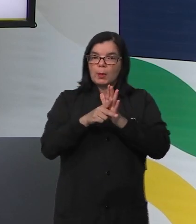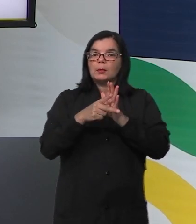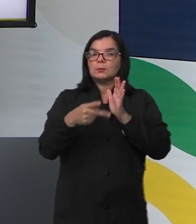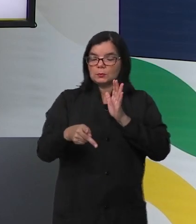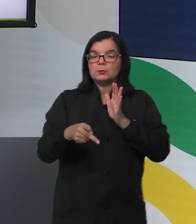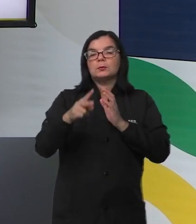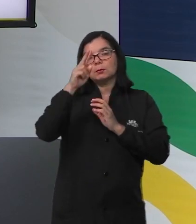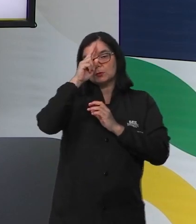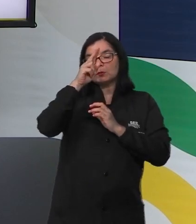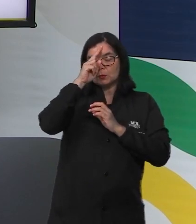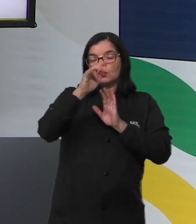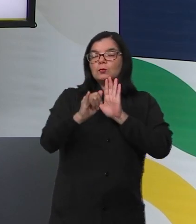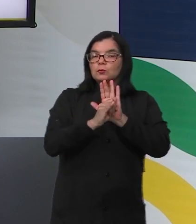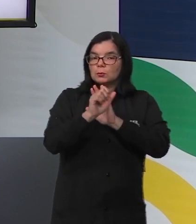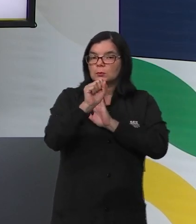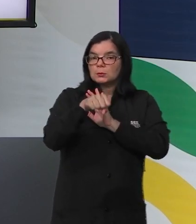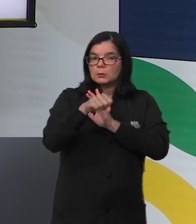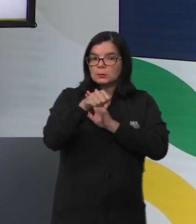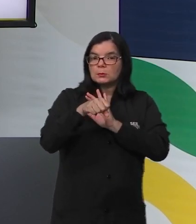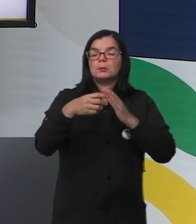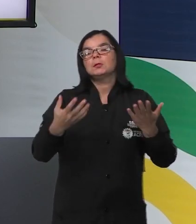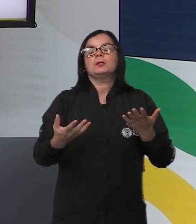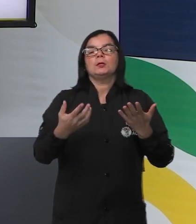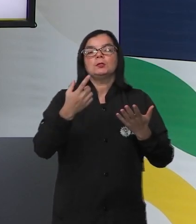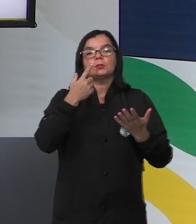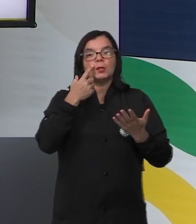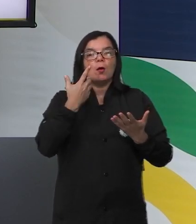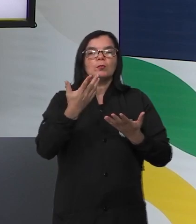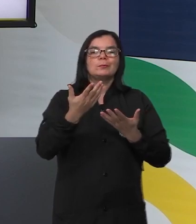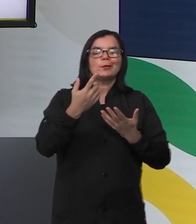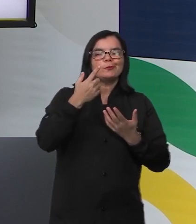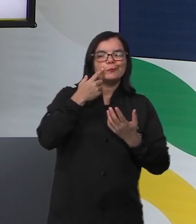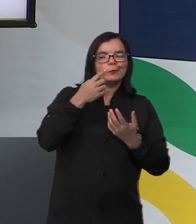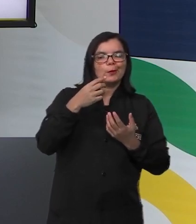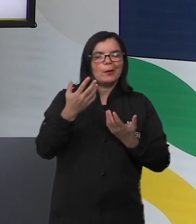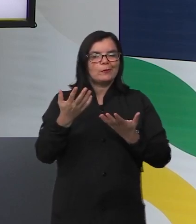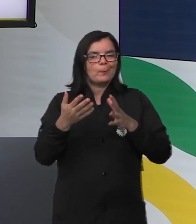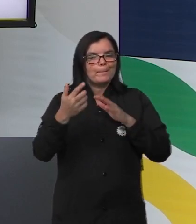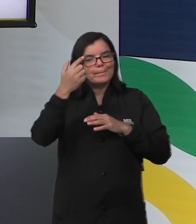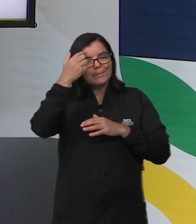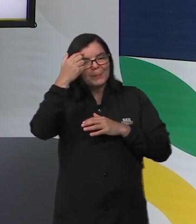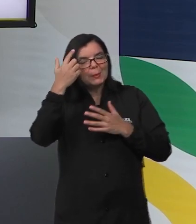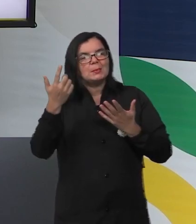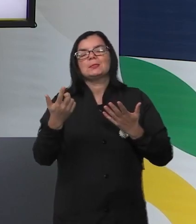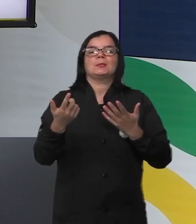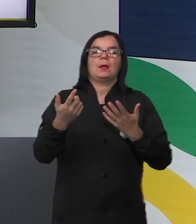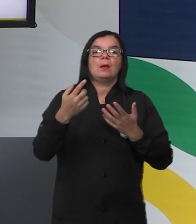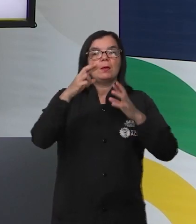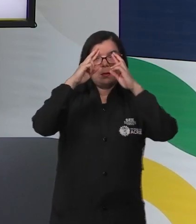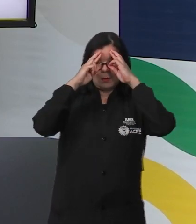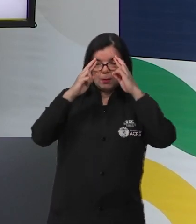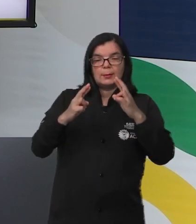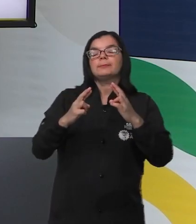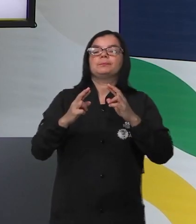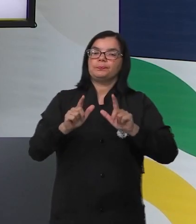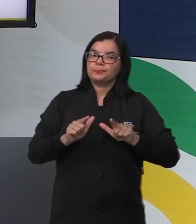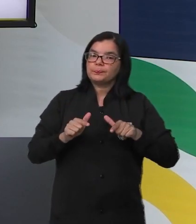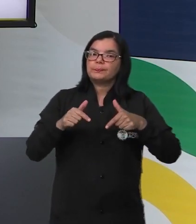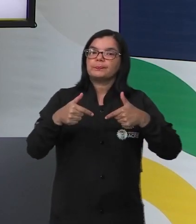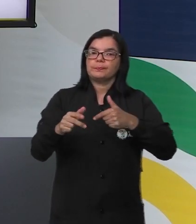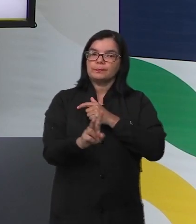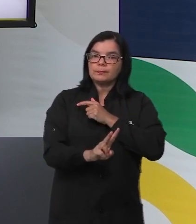nossa história, da nossa identidade, sim. Então, são esses tipos de acepções que a gente começa a pensar e a refletir e respeitar e lutar